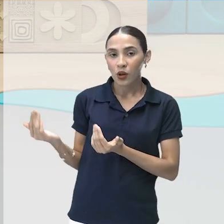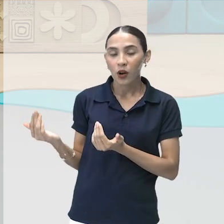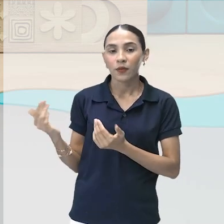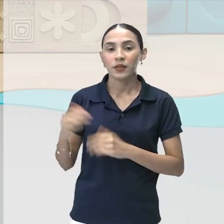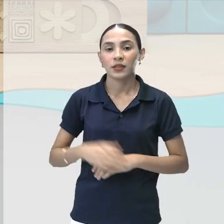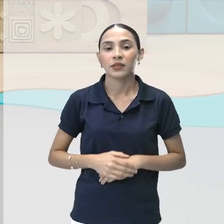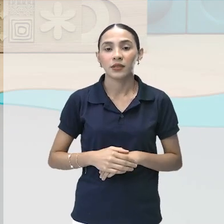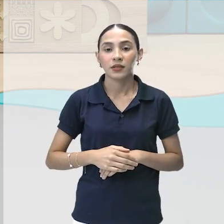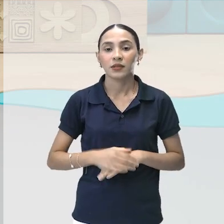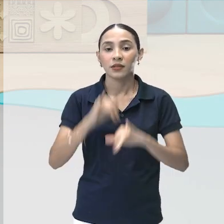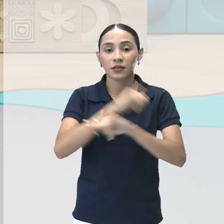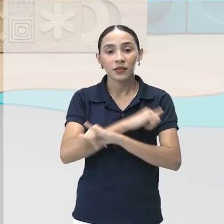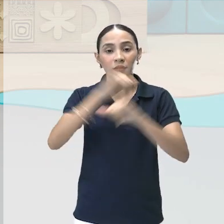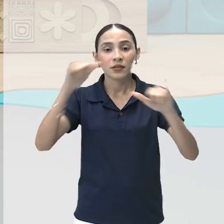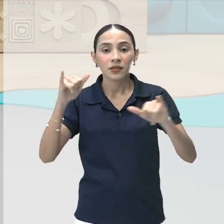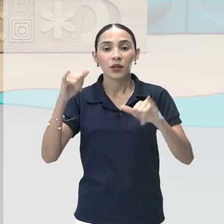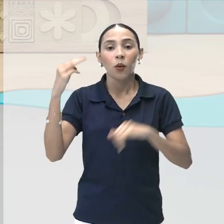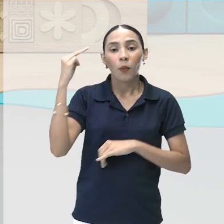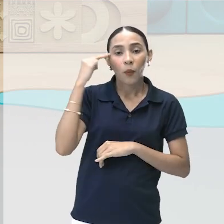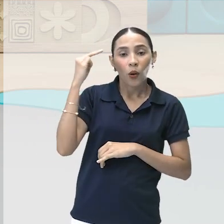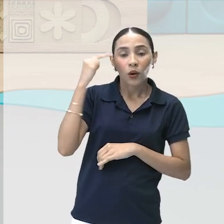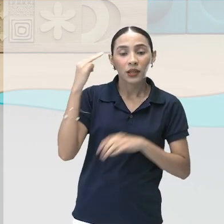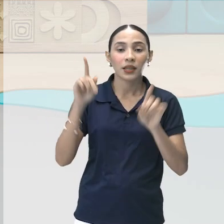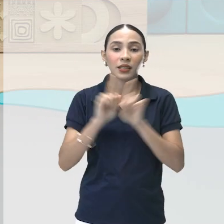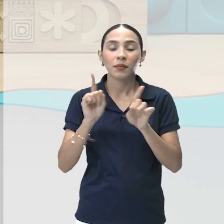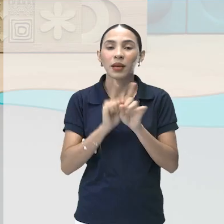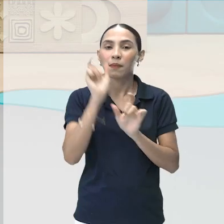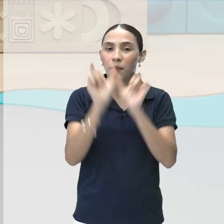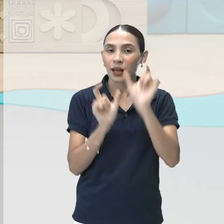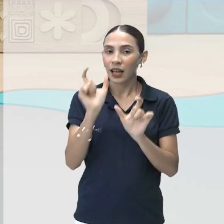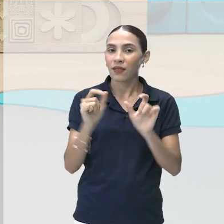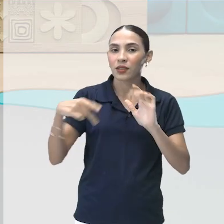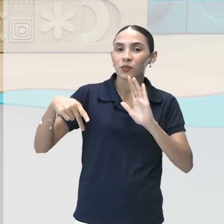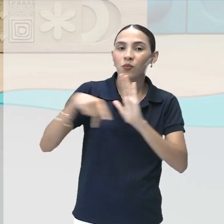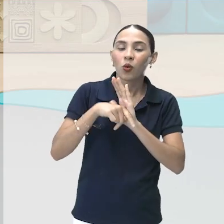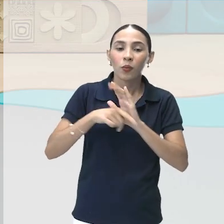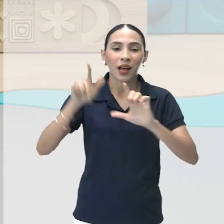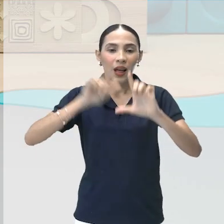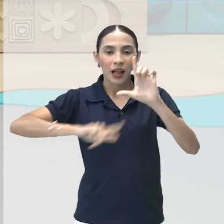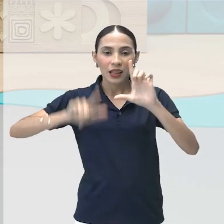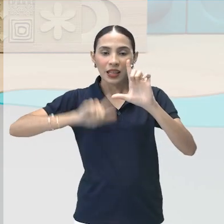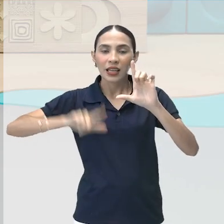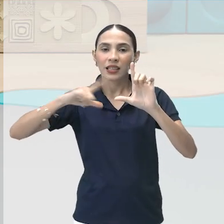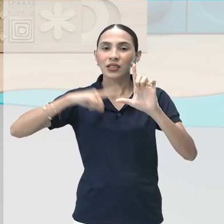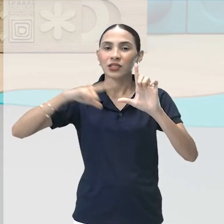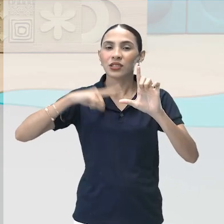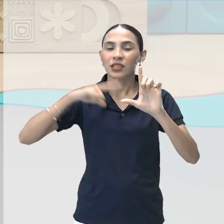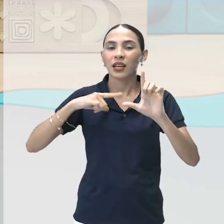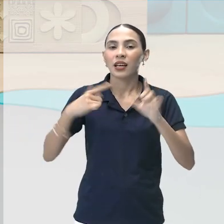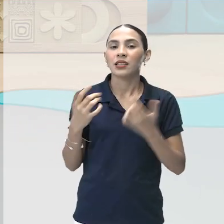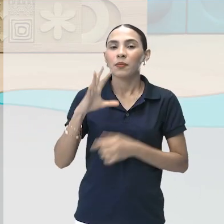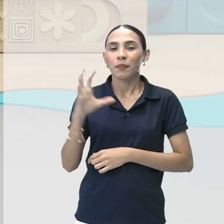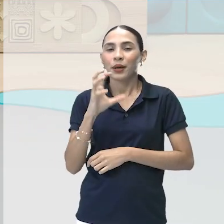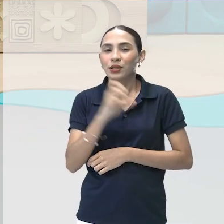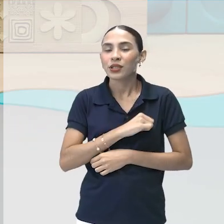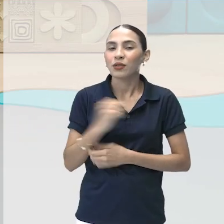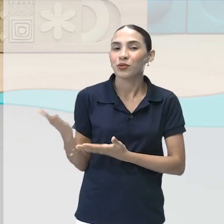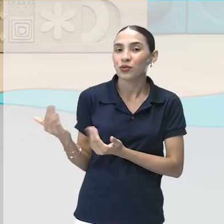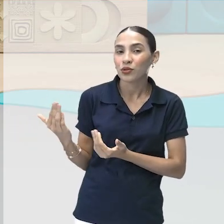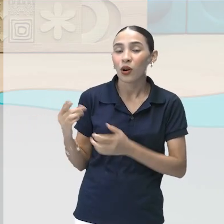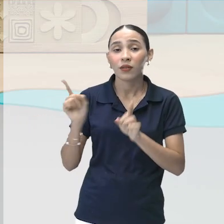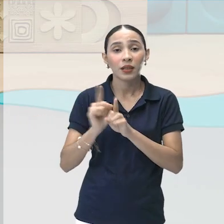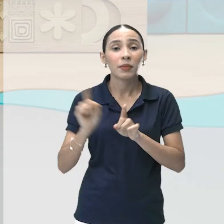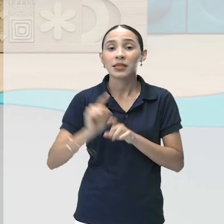adolescentes, lançando moda e gírias. As letras das músicas eram carregadas de paixões adolescentes e